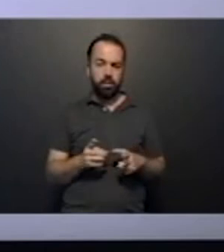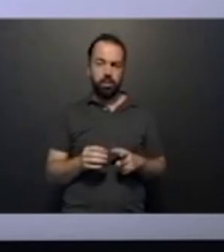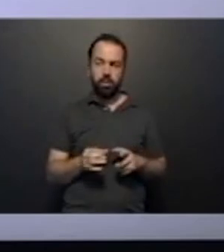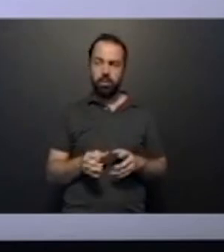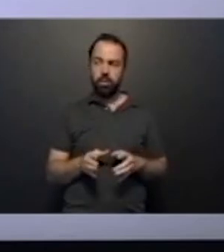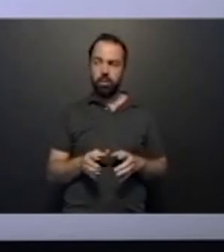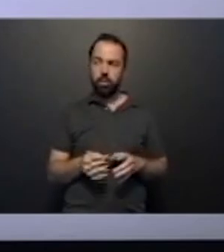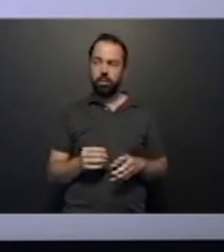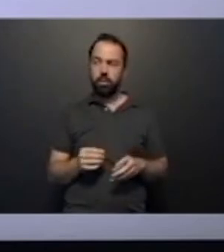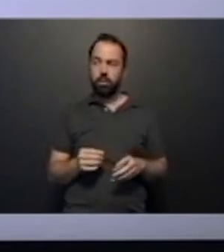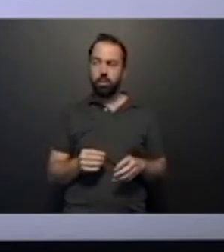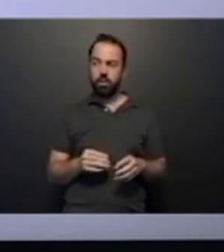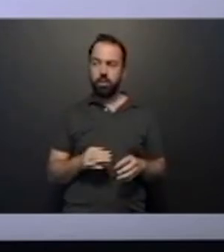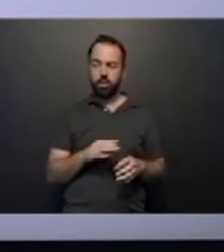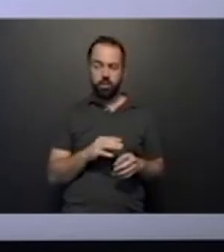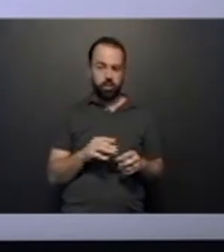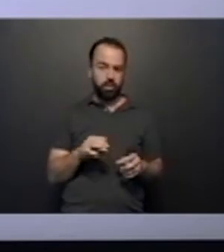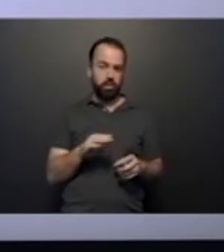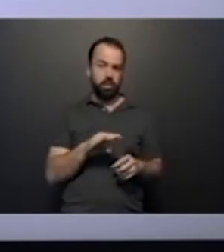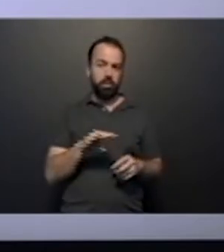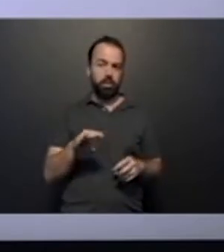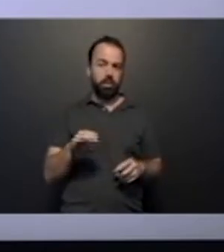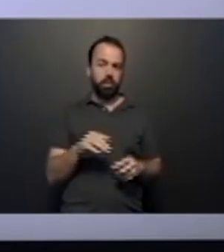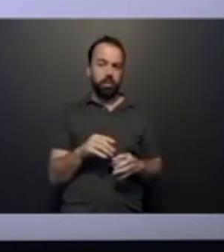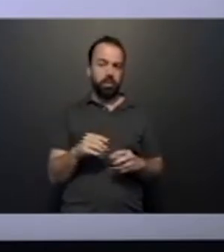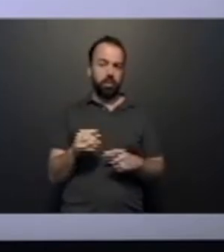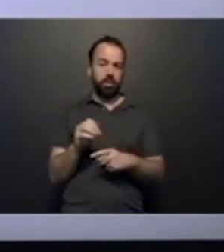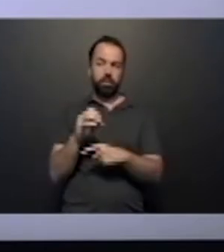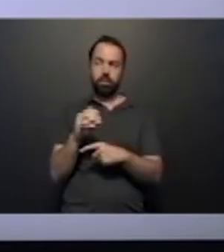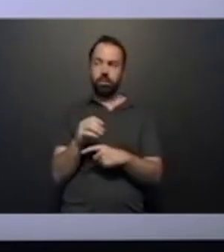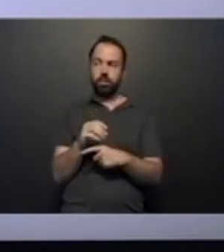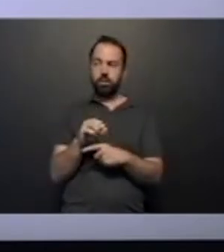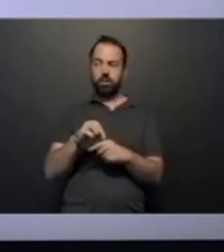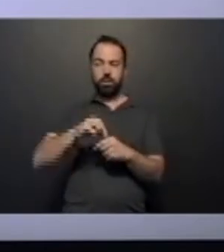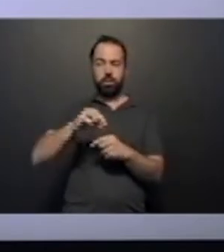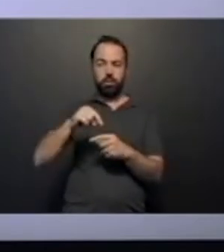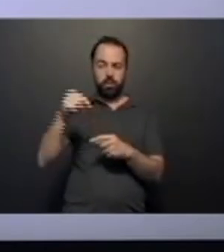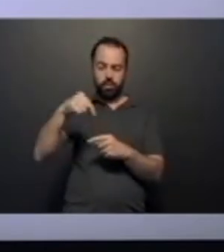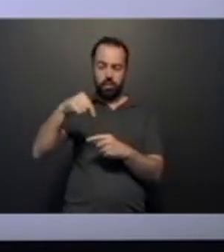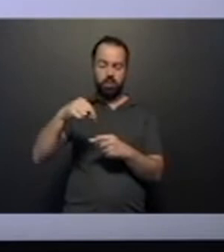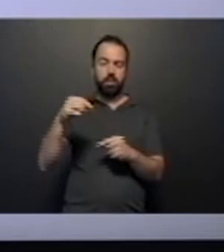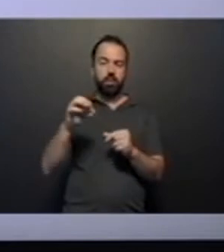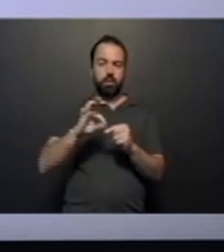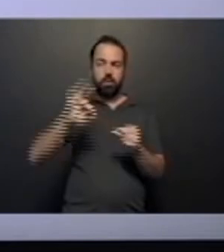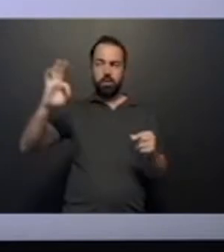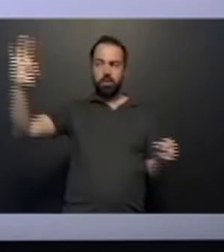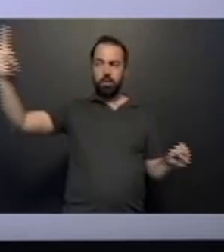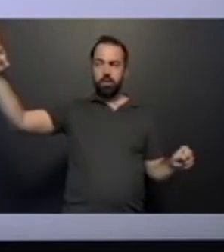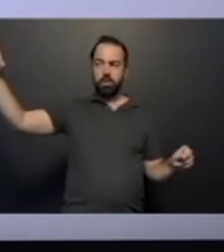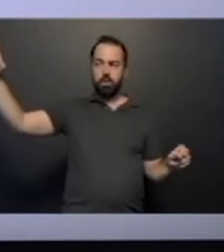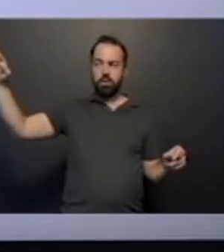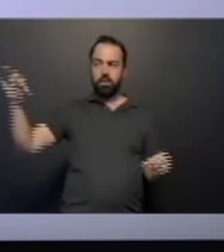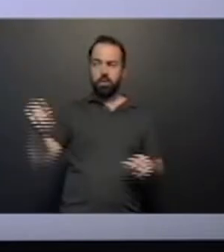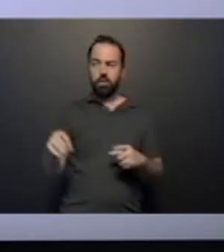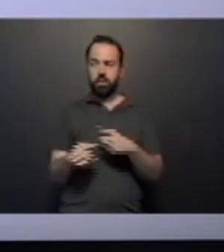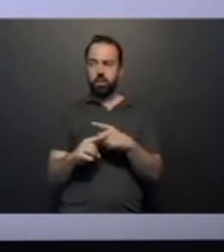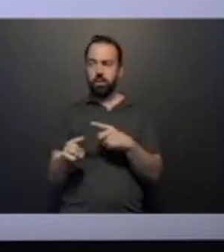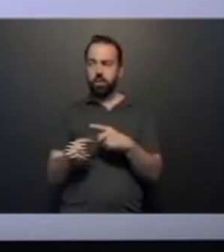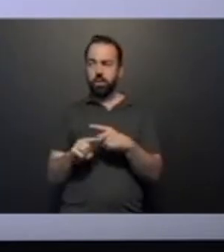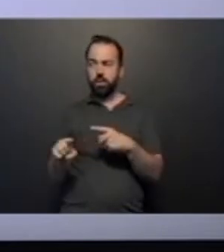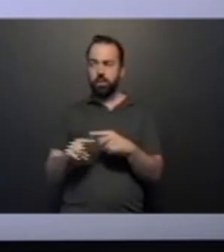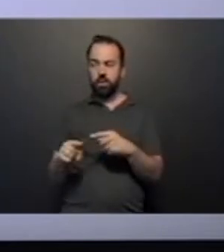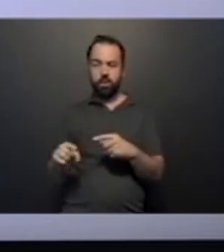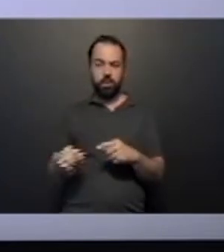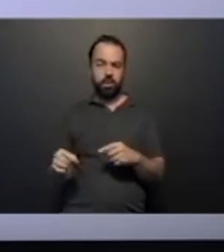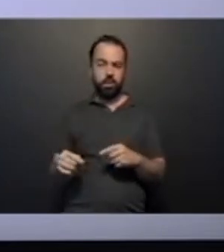é esse aqui ele está desfocado também não deveria estar é o que é importante para vocês entenderem é que eu tenho que